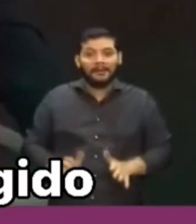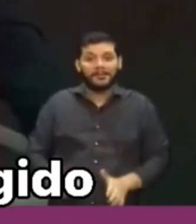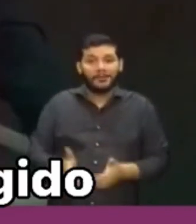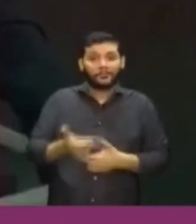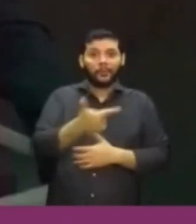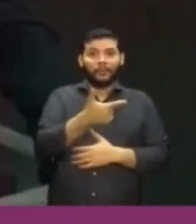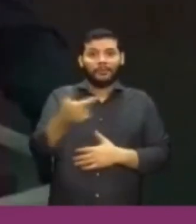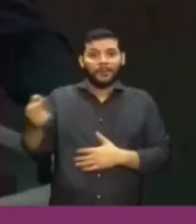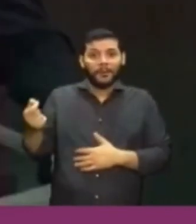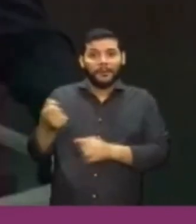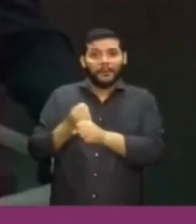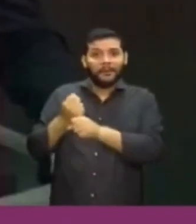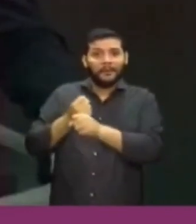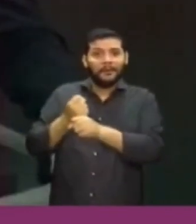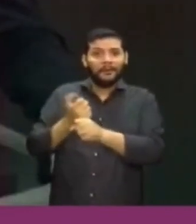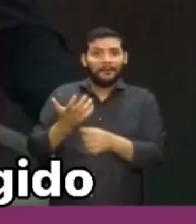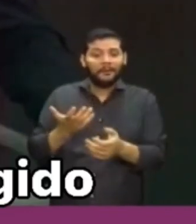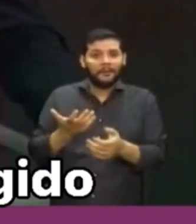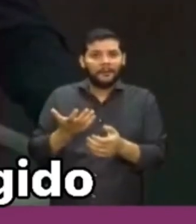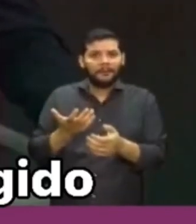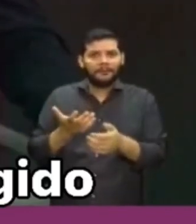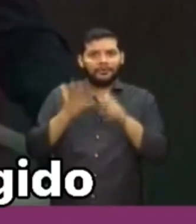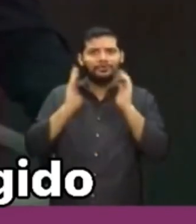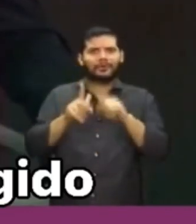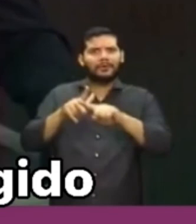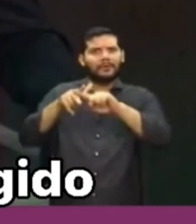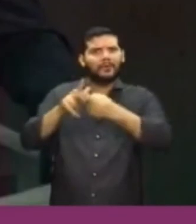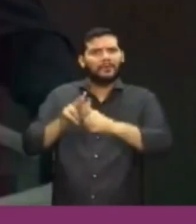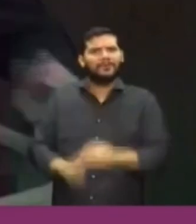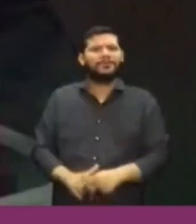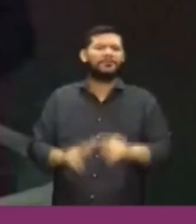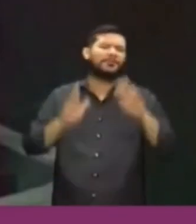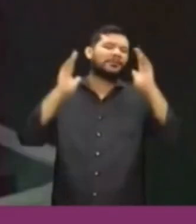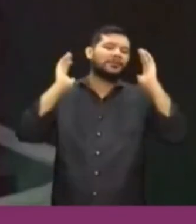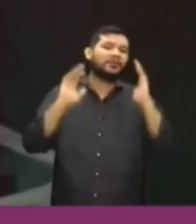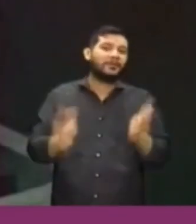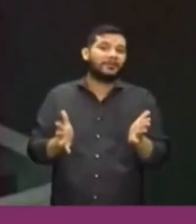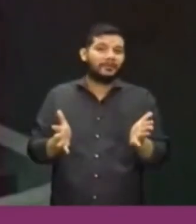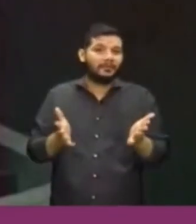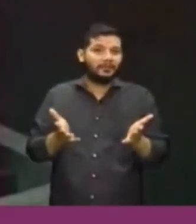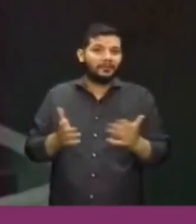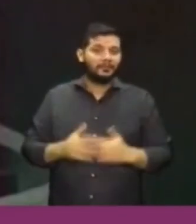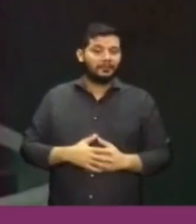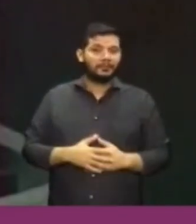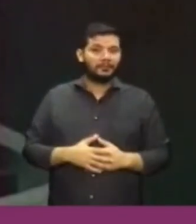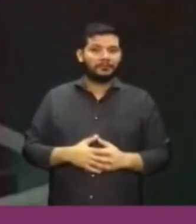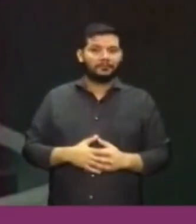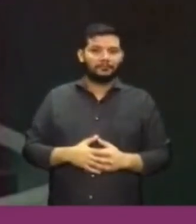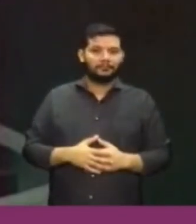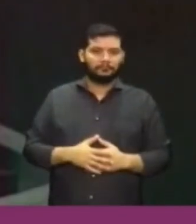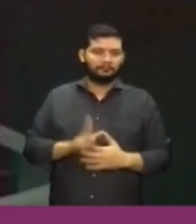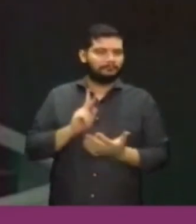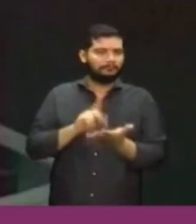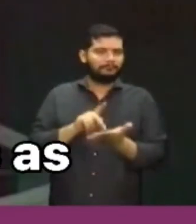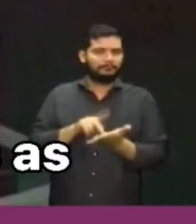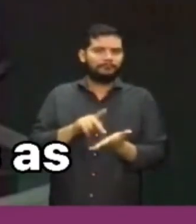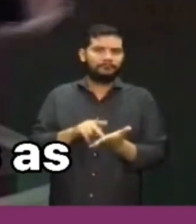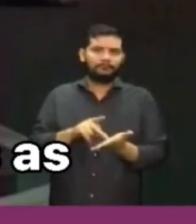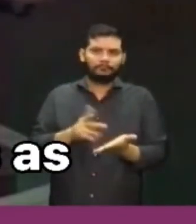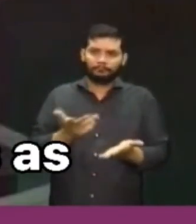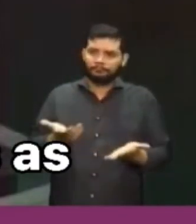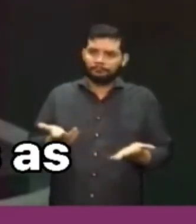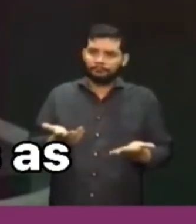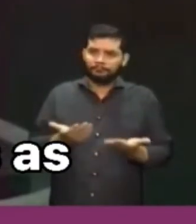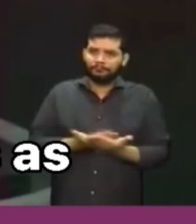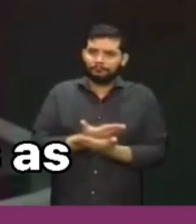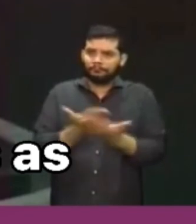sido corrigido. Isso era para ter sido corrigido. Eu não sei, deputada Acrísio, nós